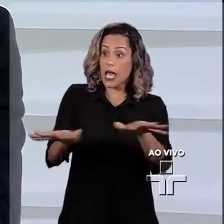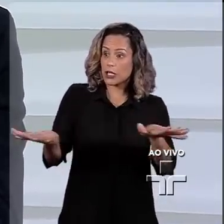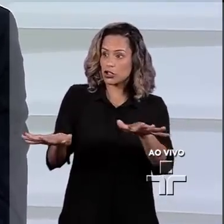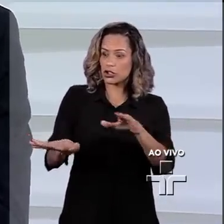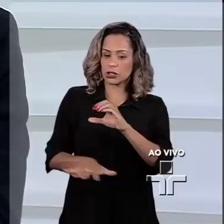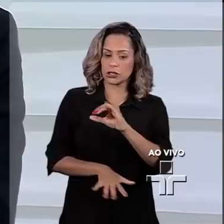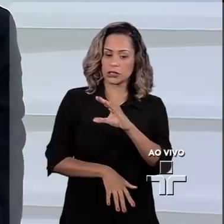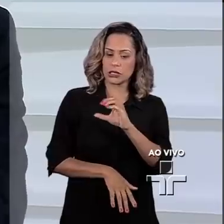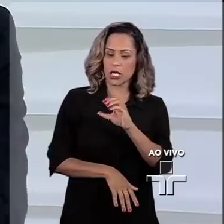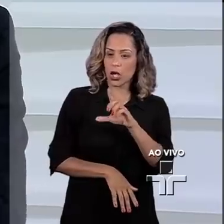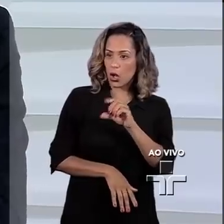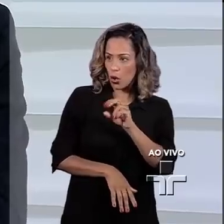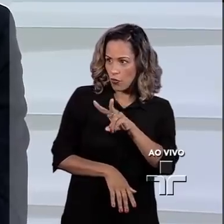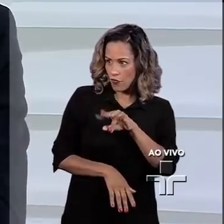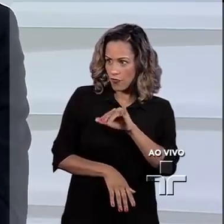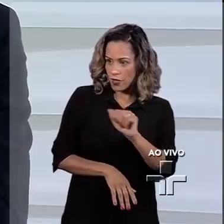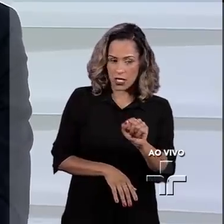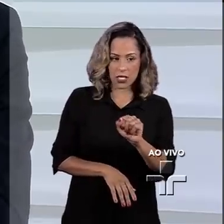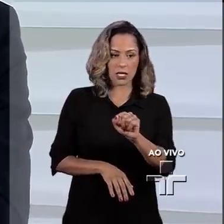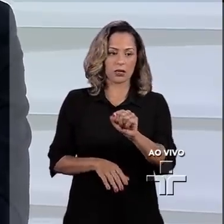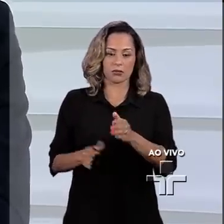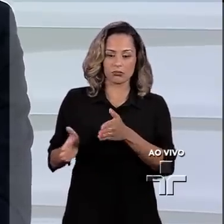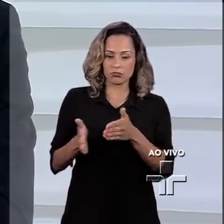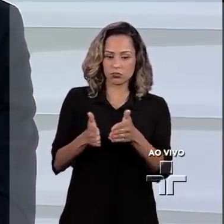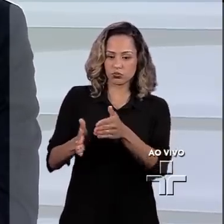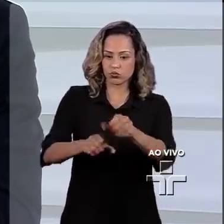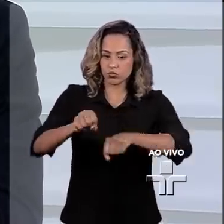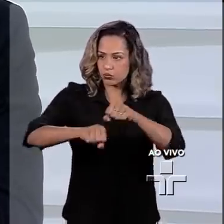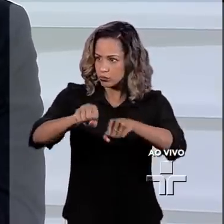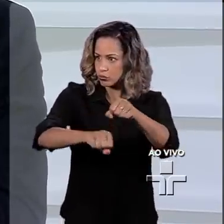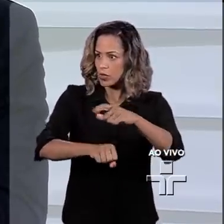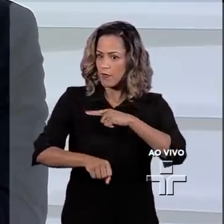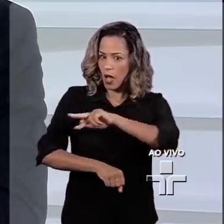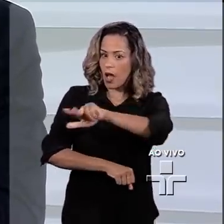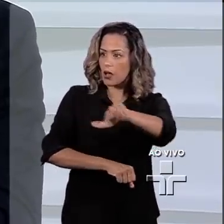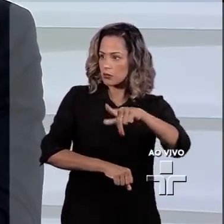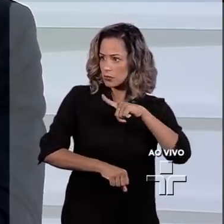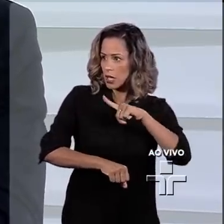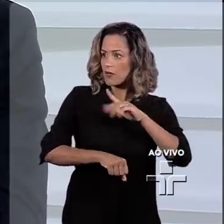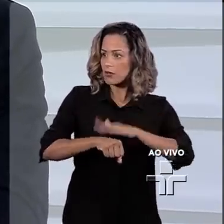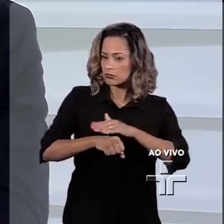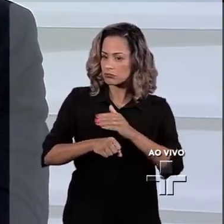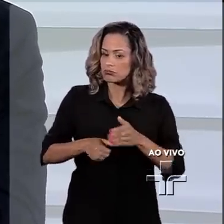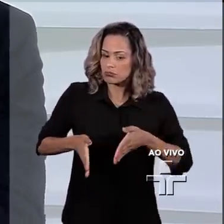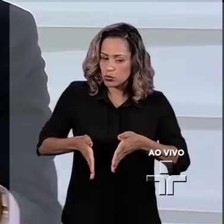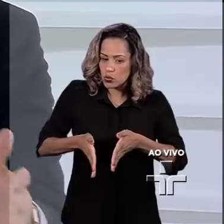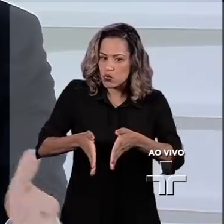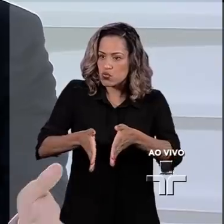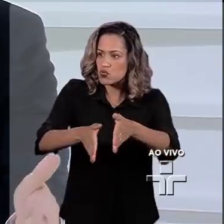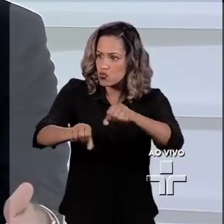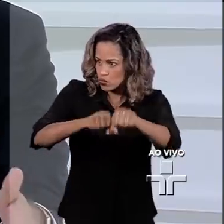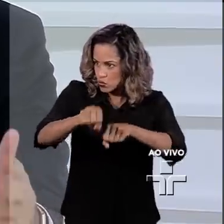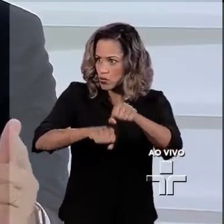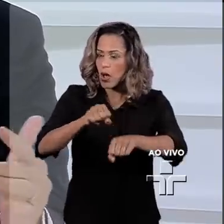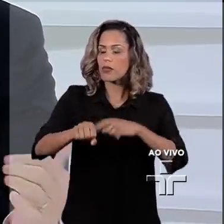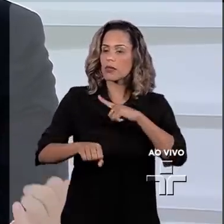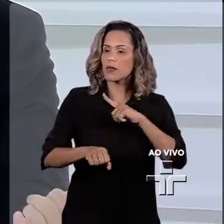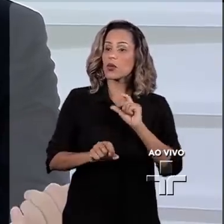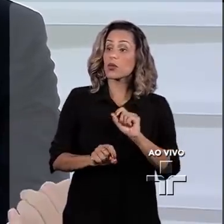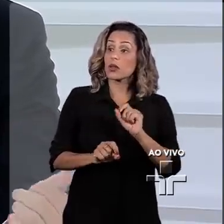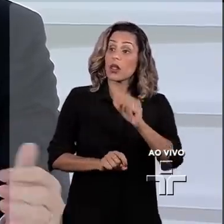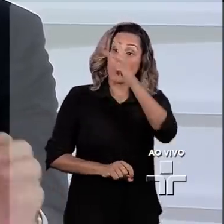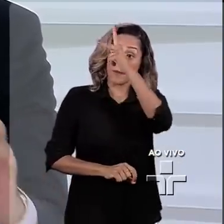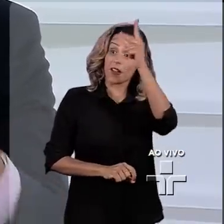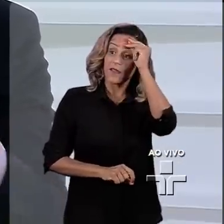à estrutura que foi montada na época, ao plano que veio sendo montado por diferentes administrações de diferentes prefeitos, que permitiu ao